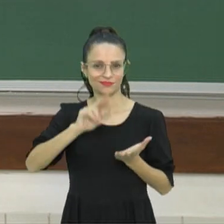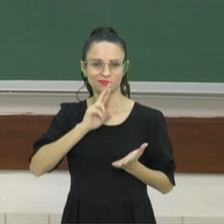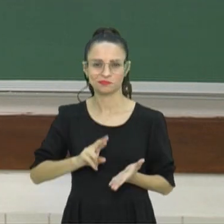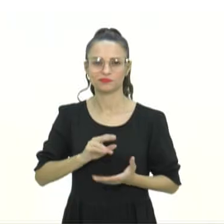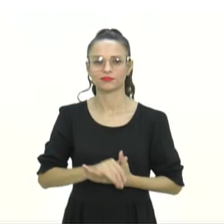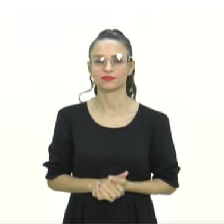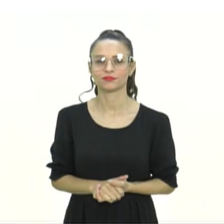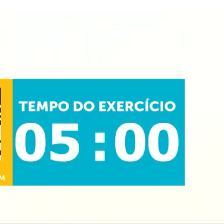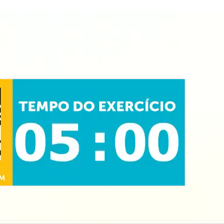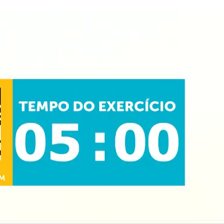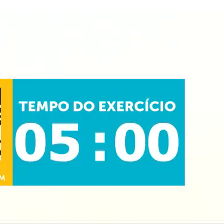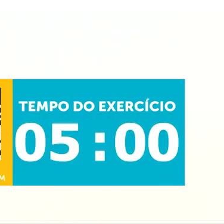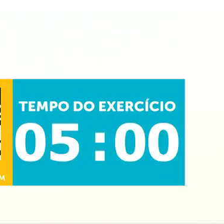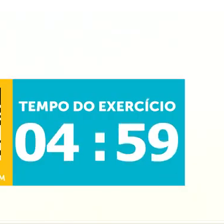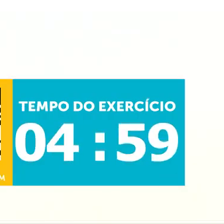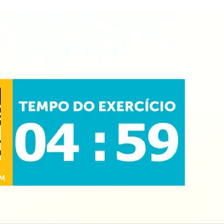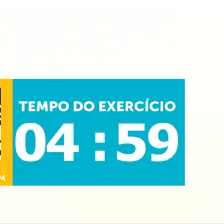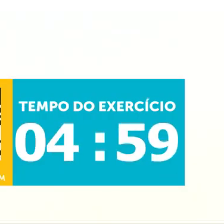resposta.